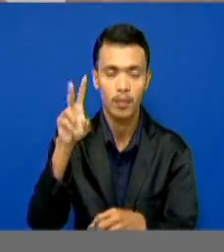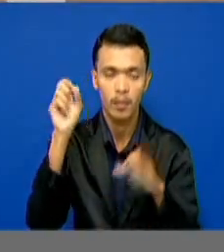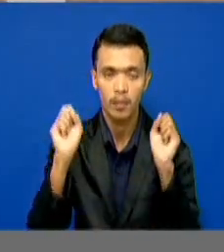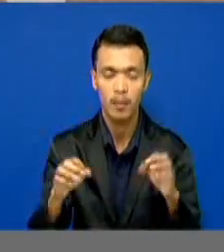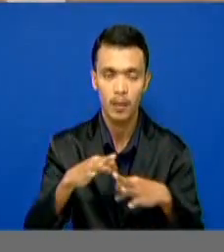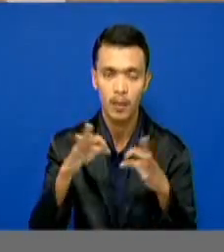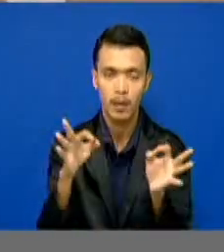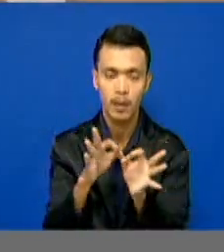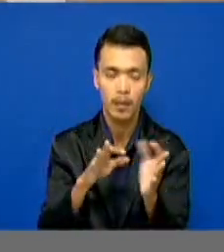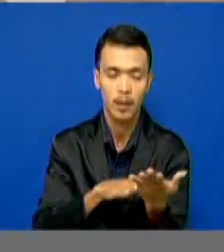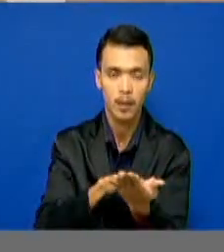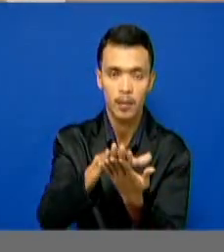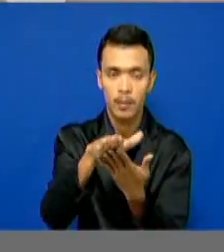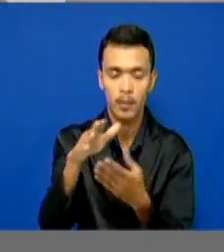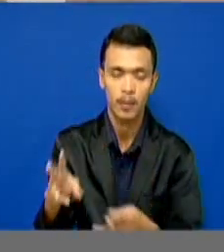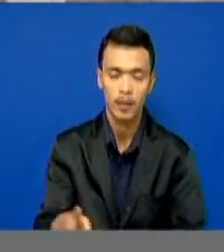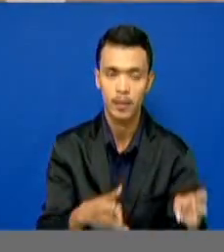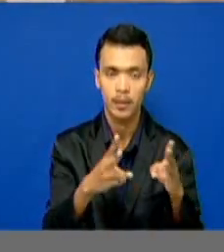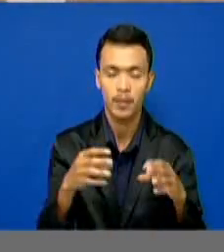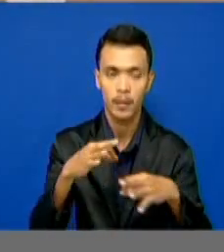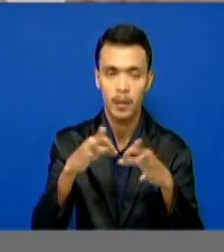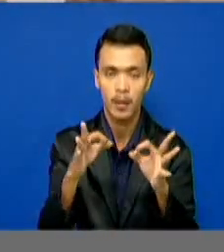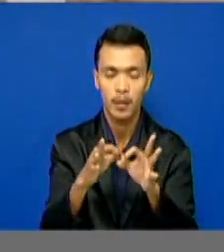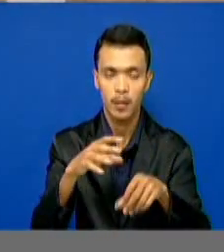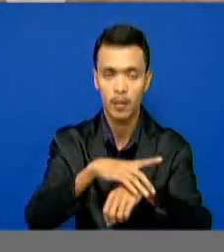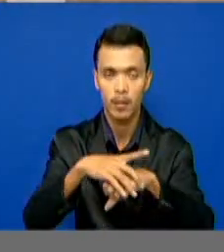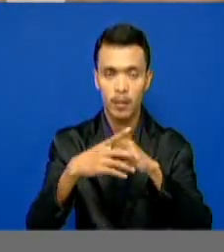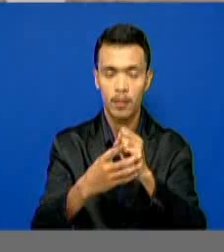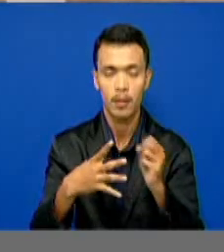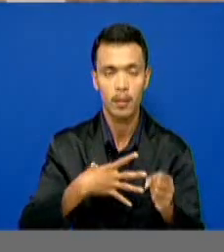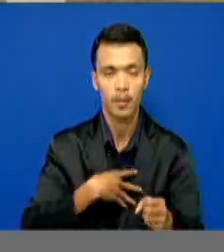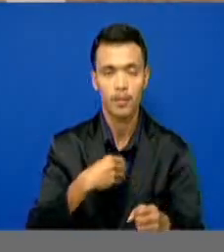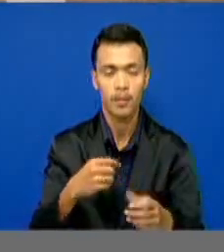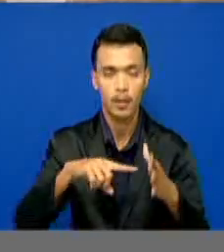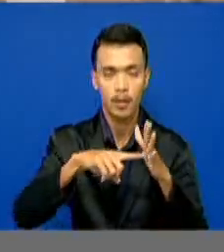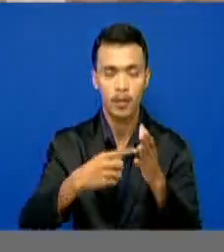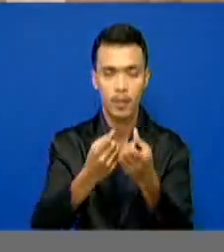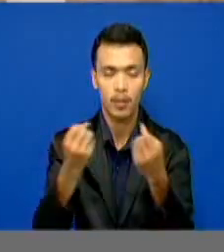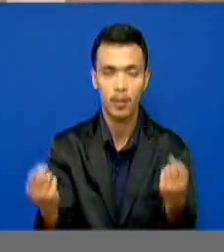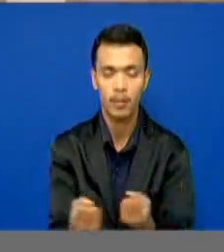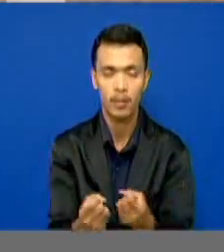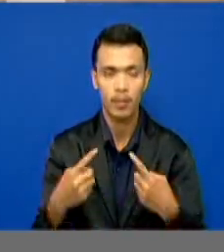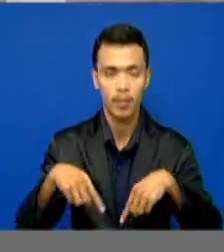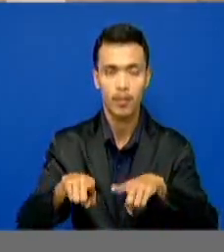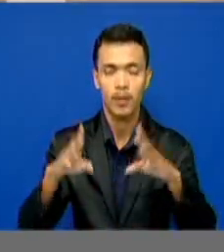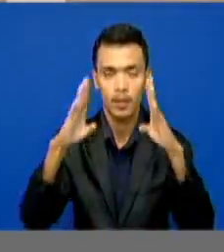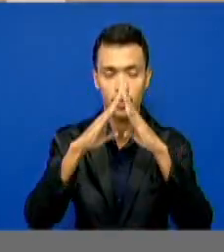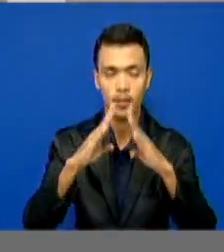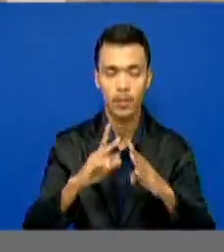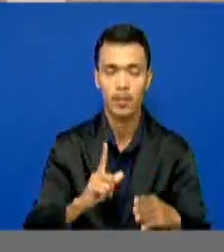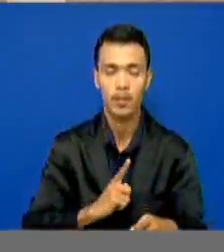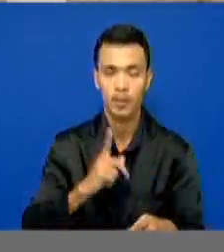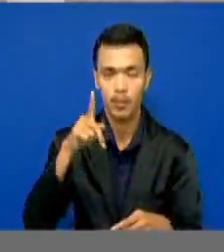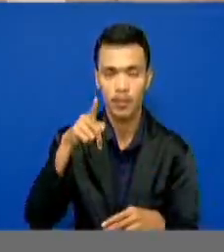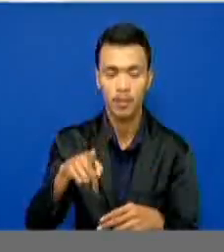hutuana. Estrada nebe ateru horai mutin, hahu husi Sukurasa to'o ba iha Vila Los Palos, ho total orsamento dolar